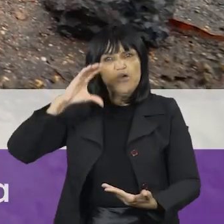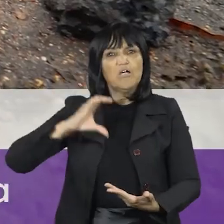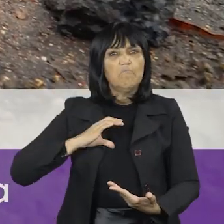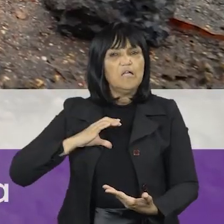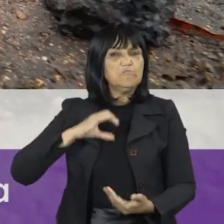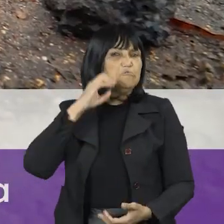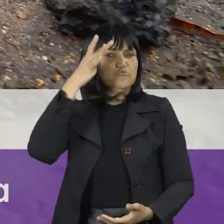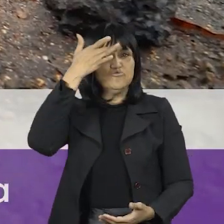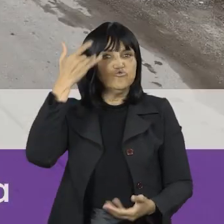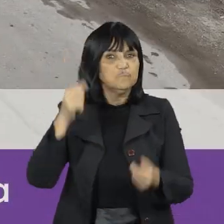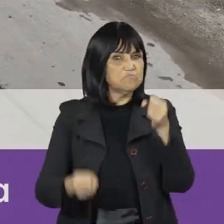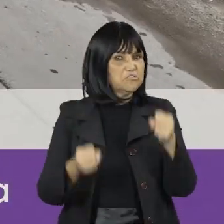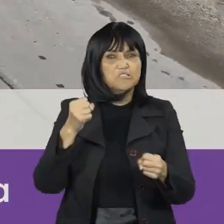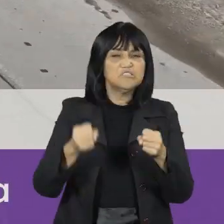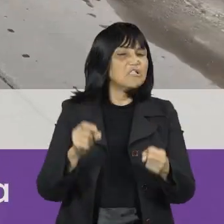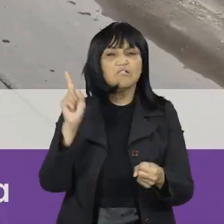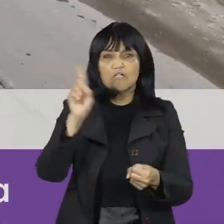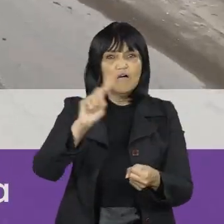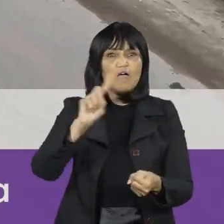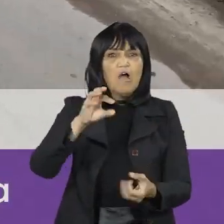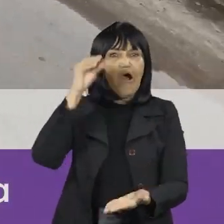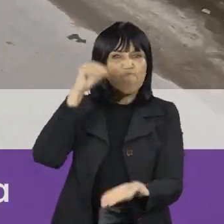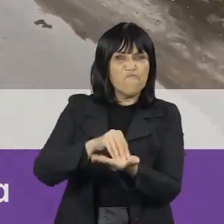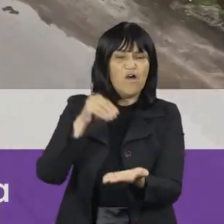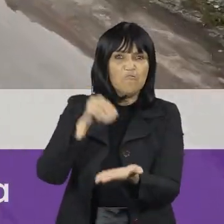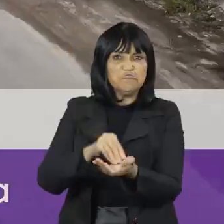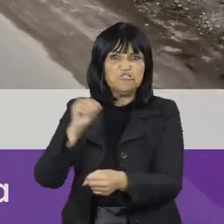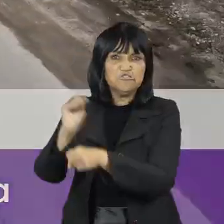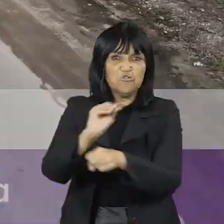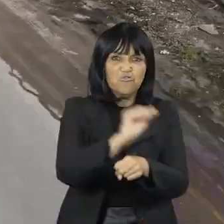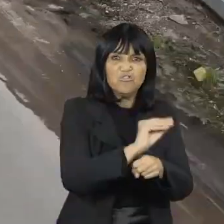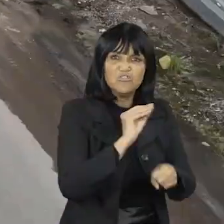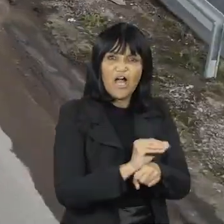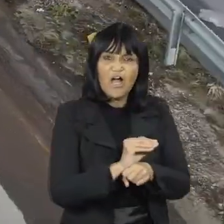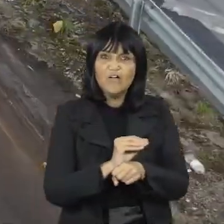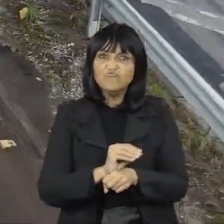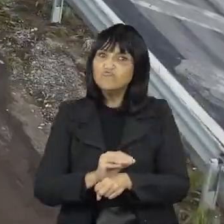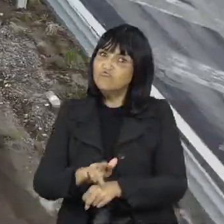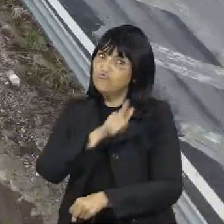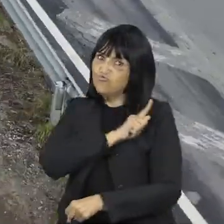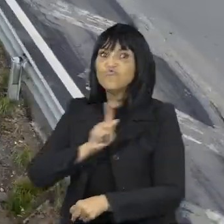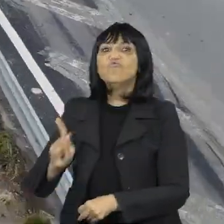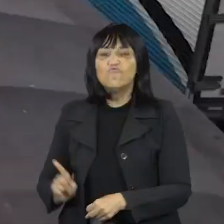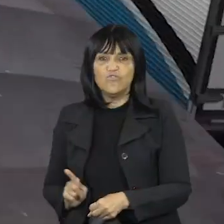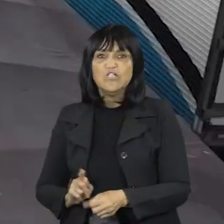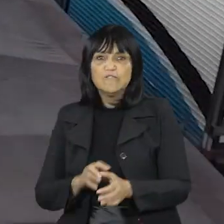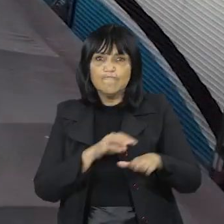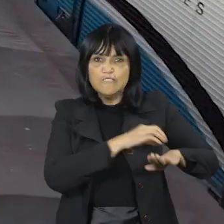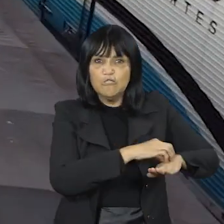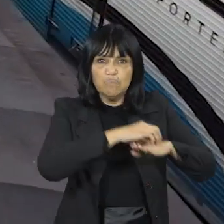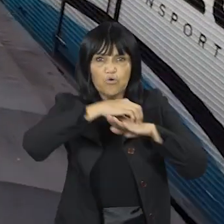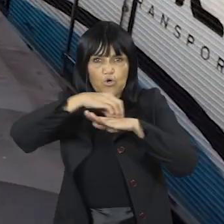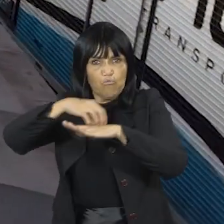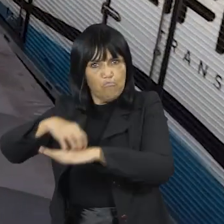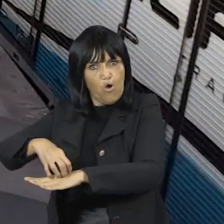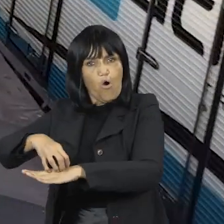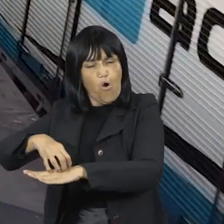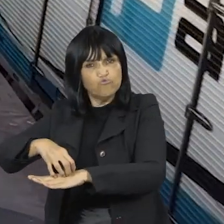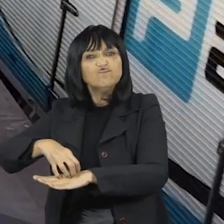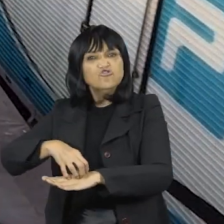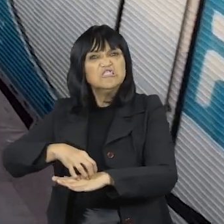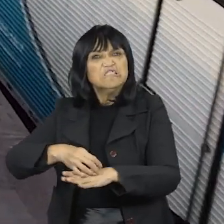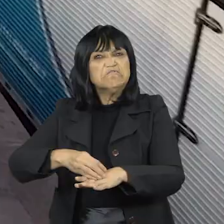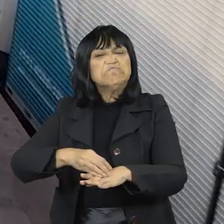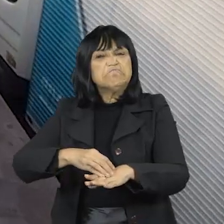dos motoristas, mas também à falta de manutenção e fiscalização adequadas. Entre o transporte de cargas,